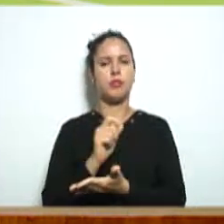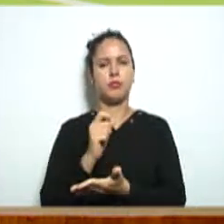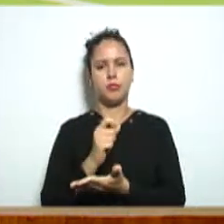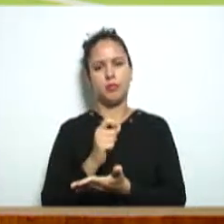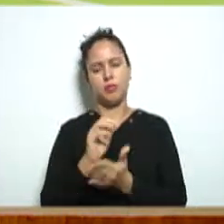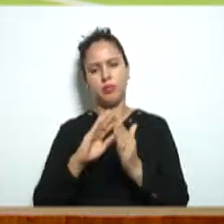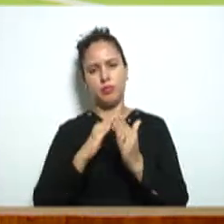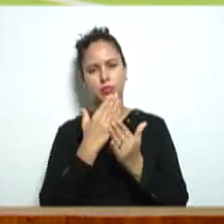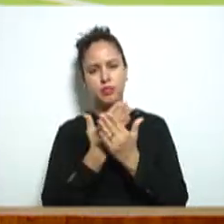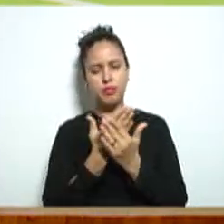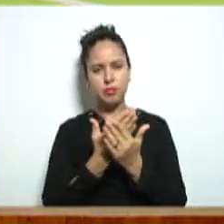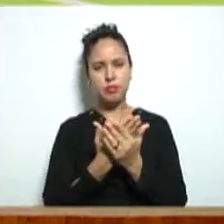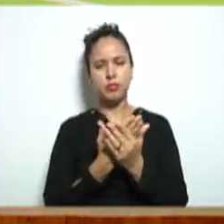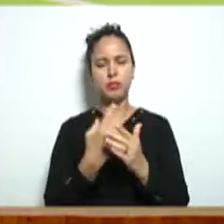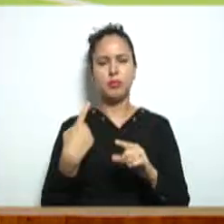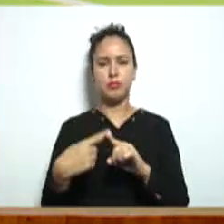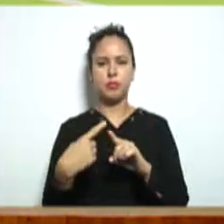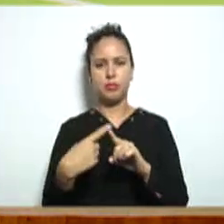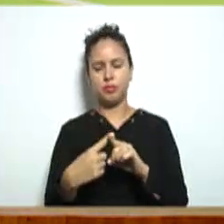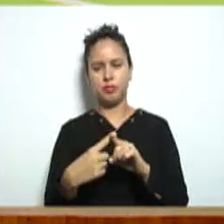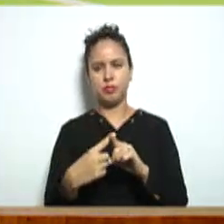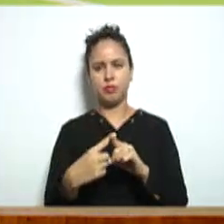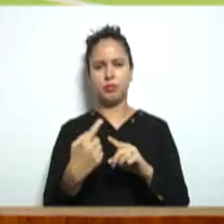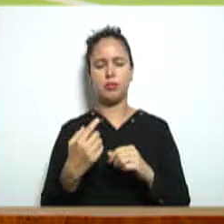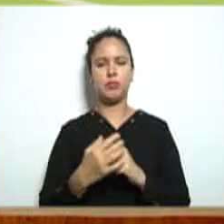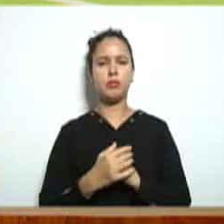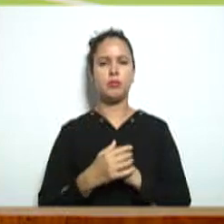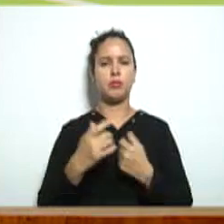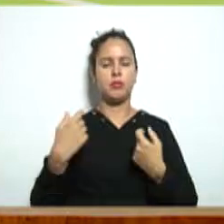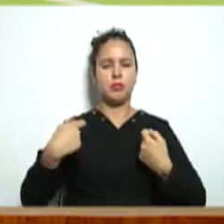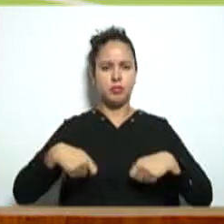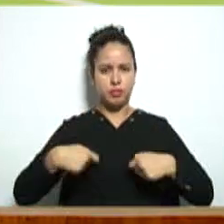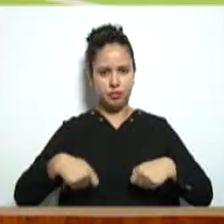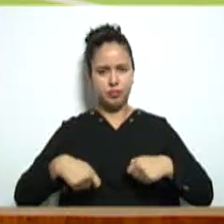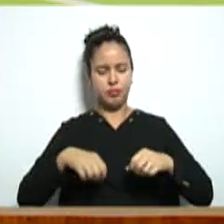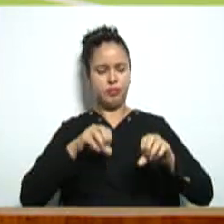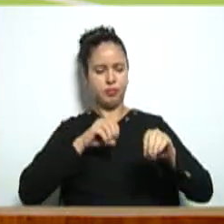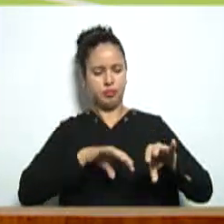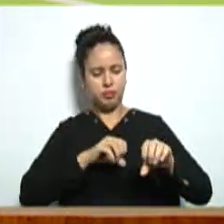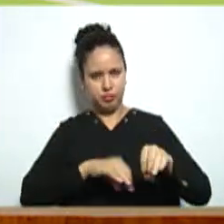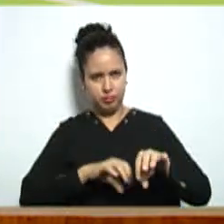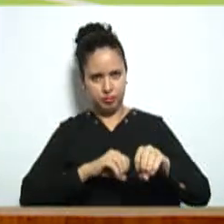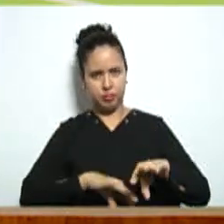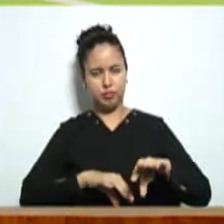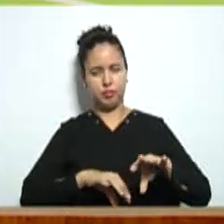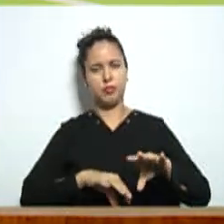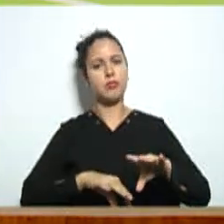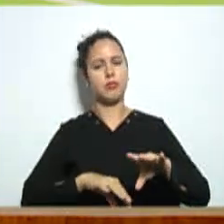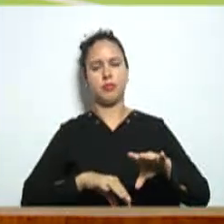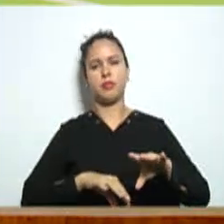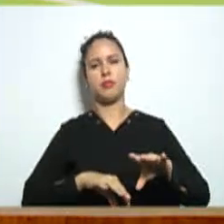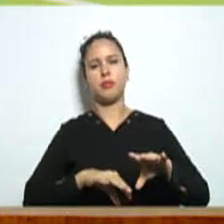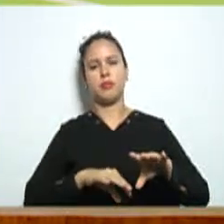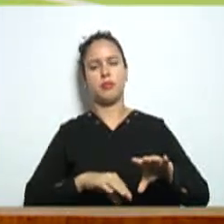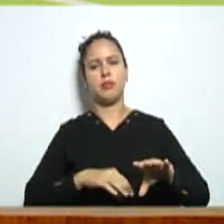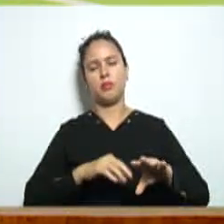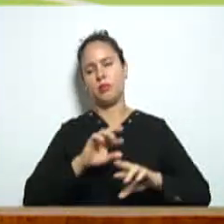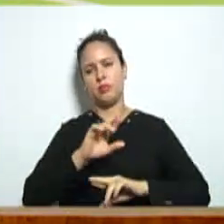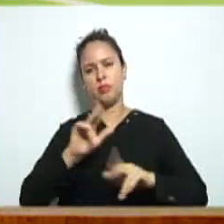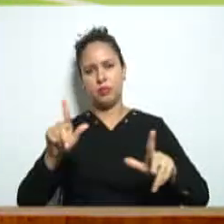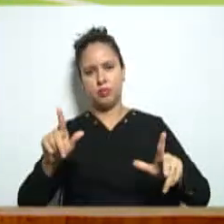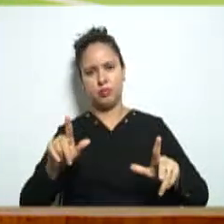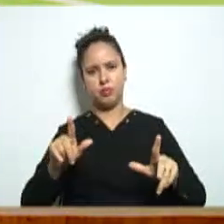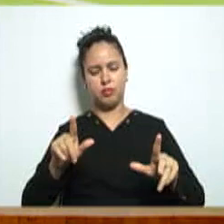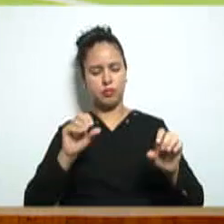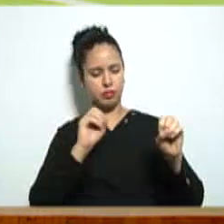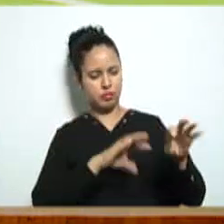de escola. Por quê? Porque era preciso educar de forma diferente. Educar quem fazia